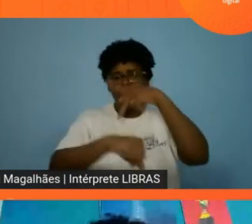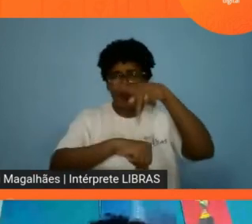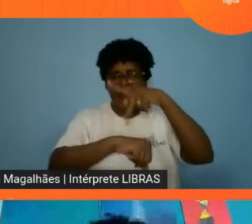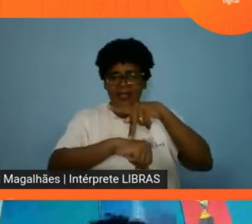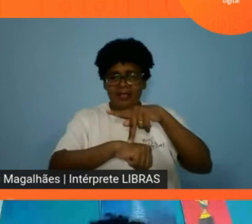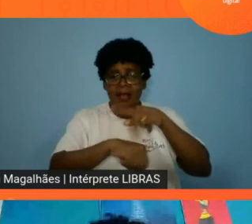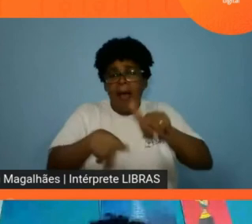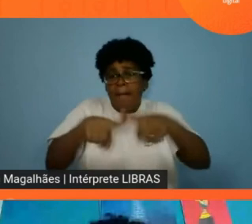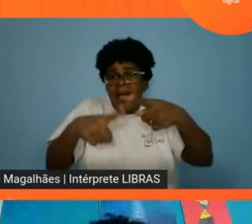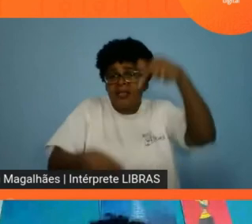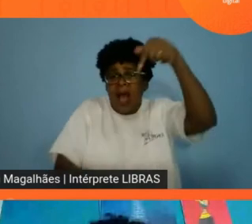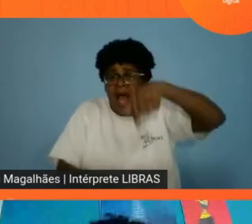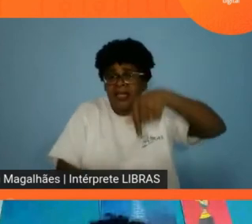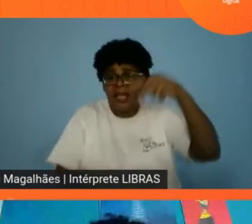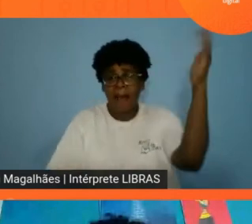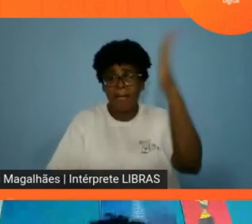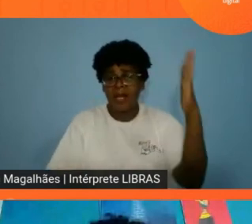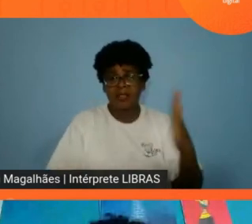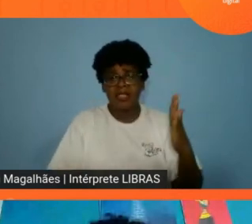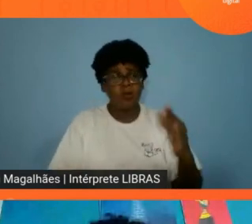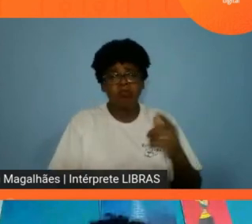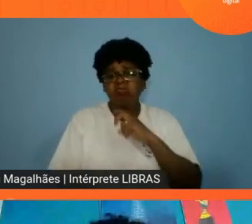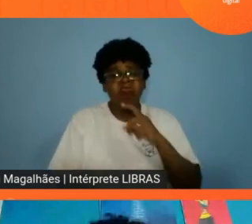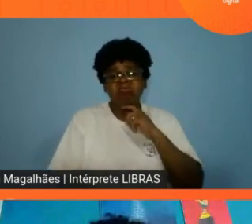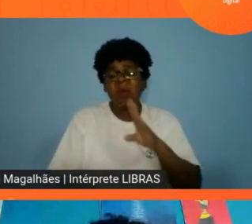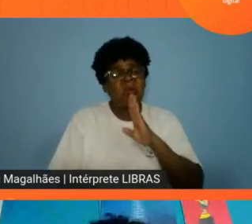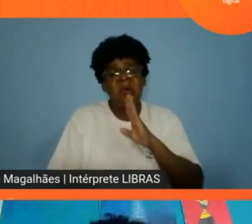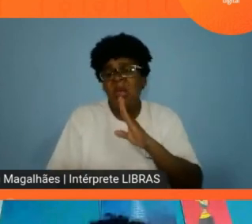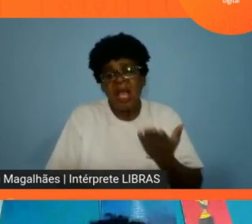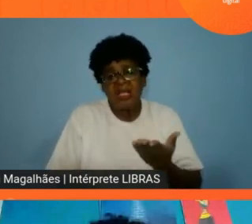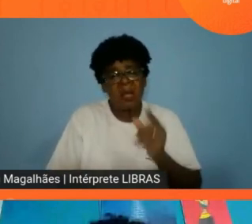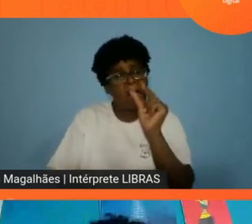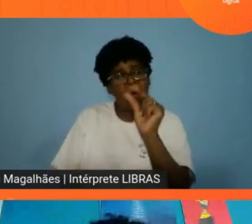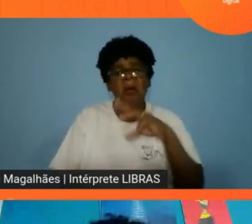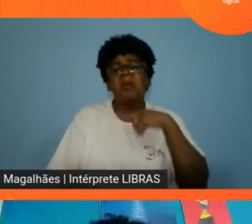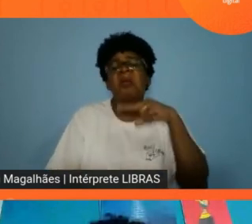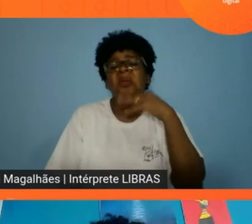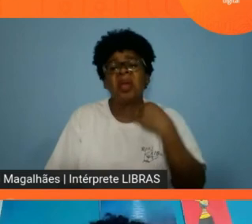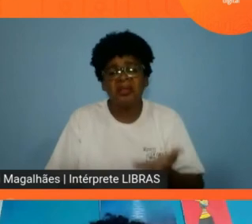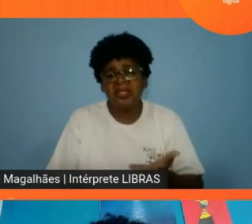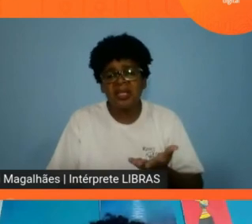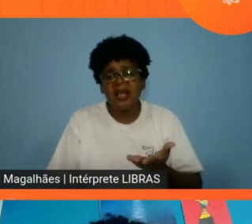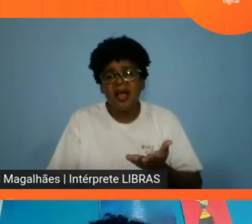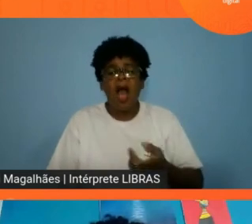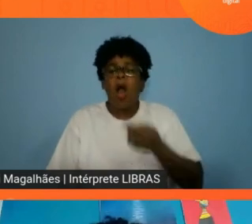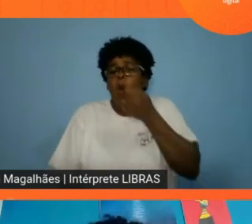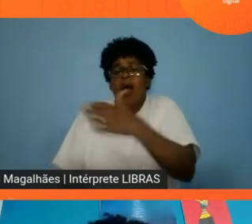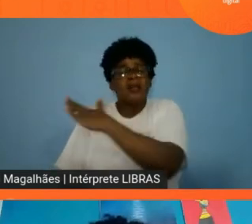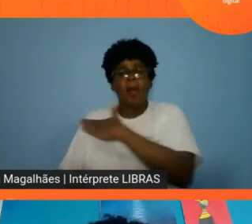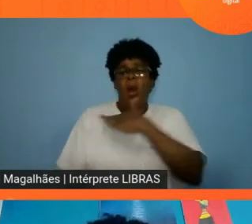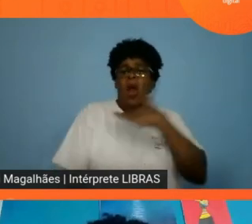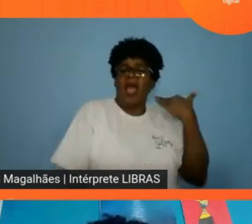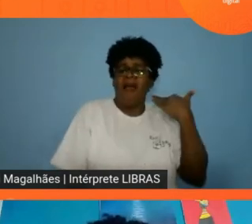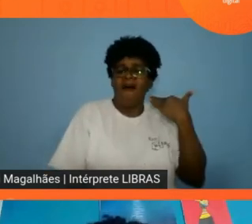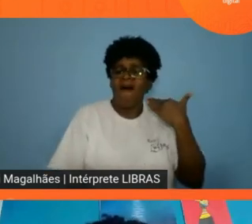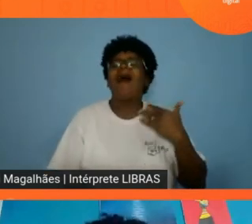sabe? E ela foi ser mais reconhecida após a sua morte, o que é uma coisa para nós que somos